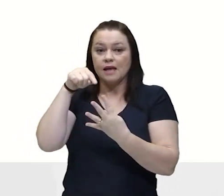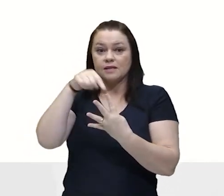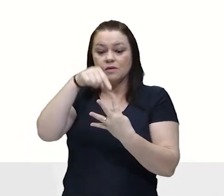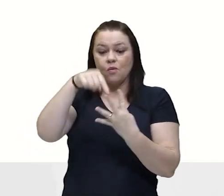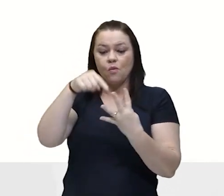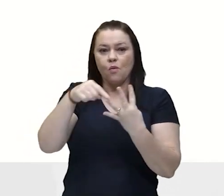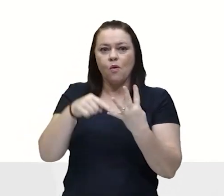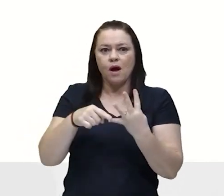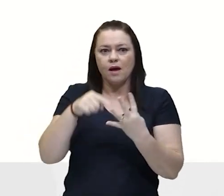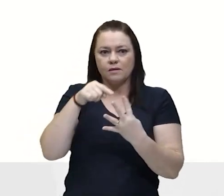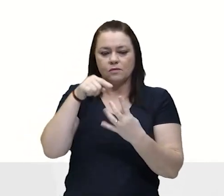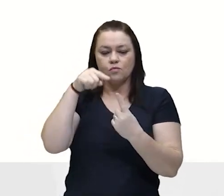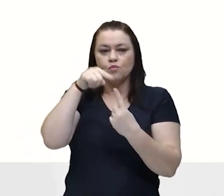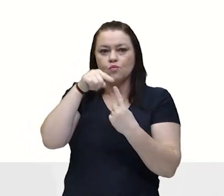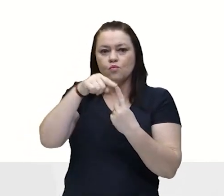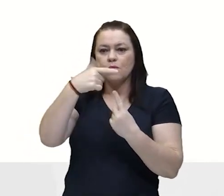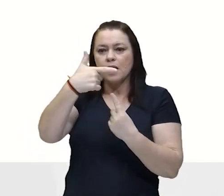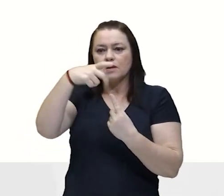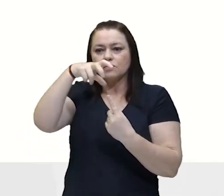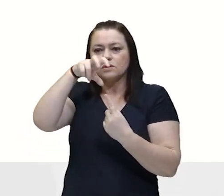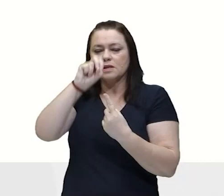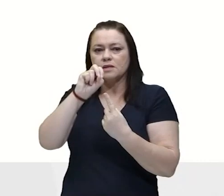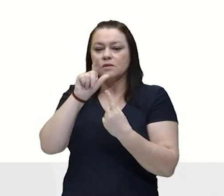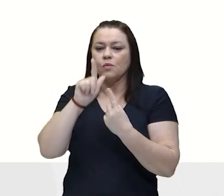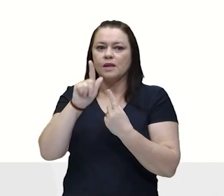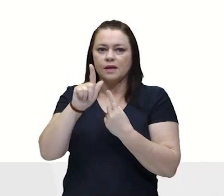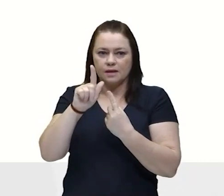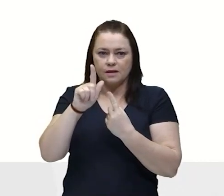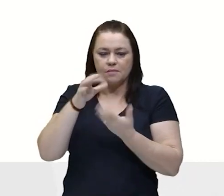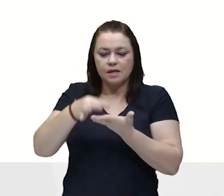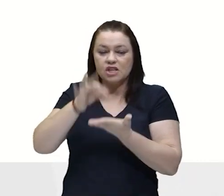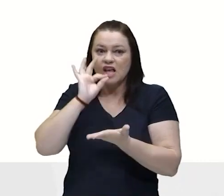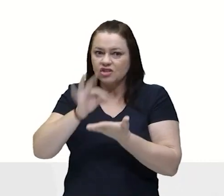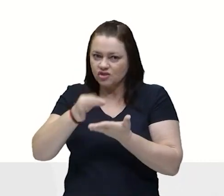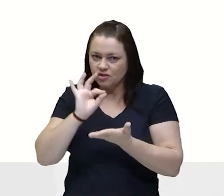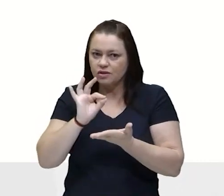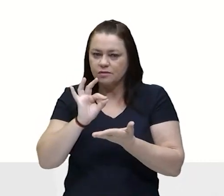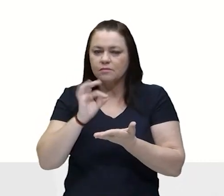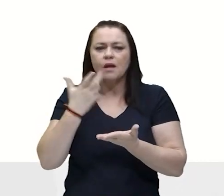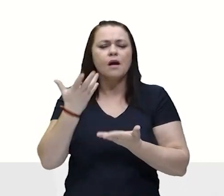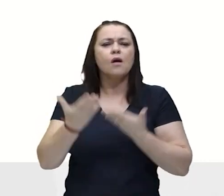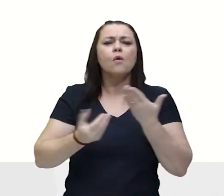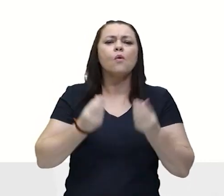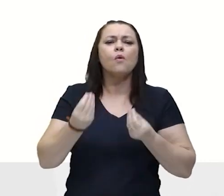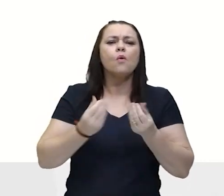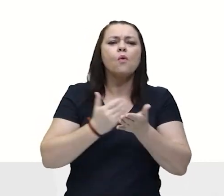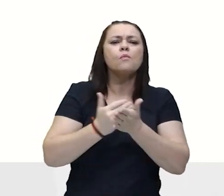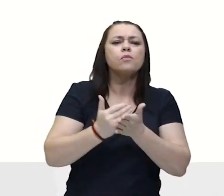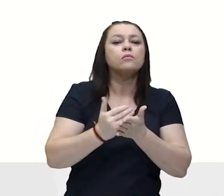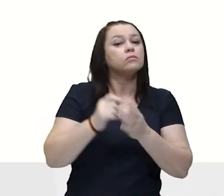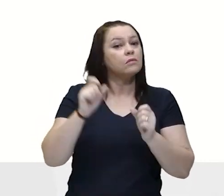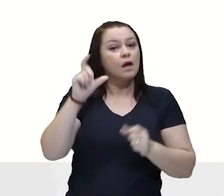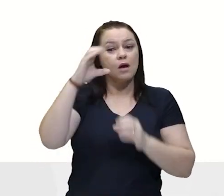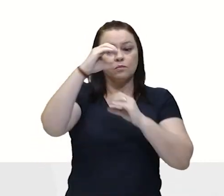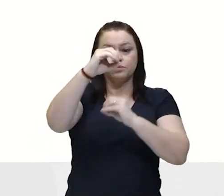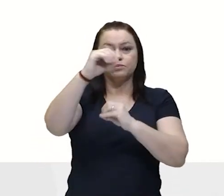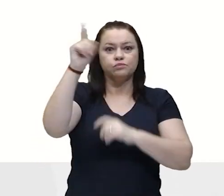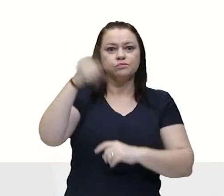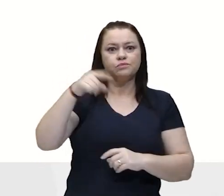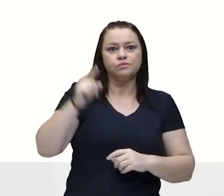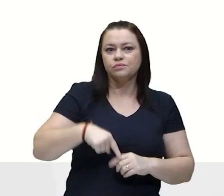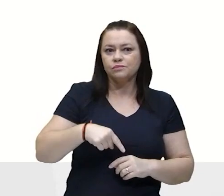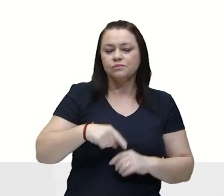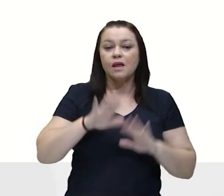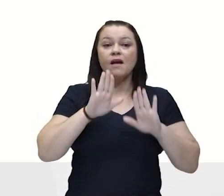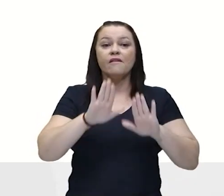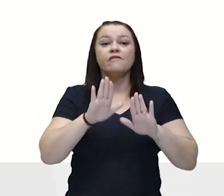quanto? 250 gramas. O que eu posso fazer de início? Posso cortar esse zero com esse zero. E o